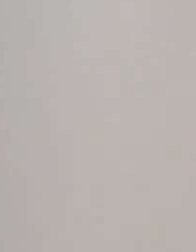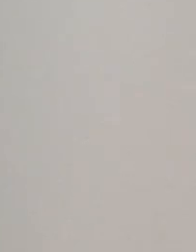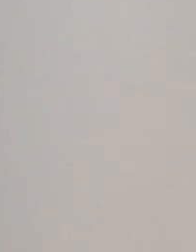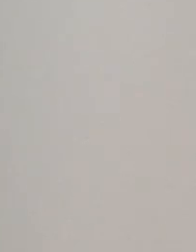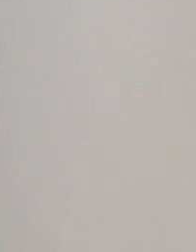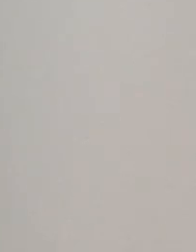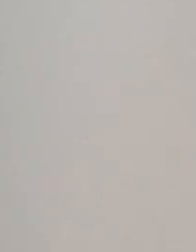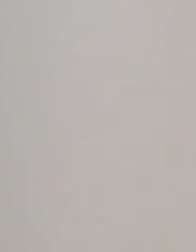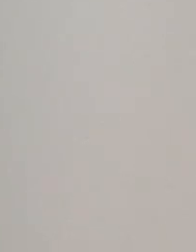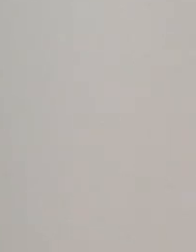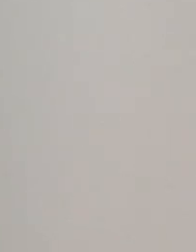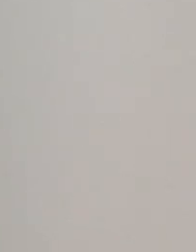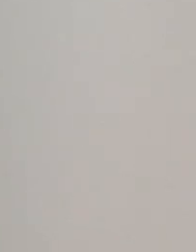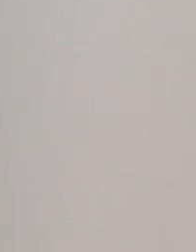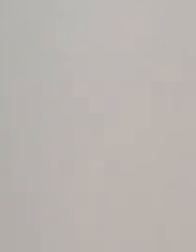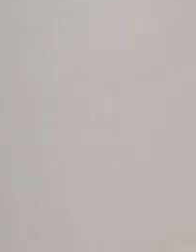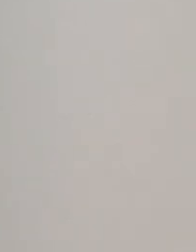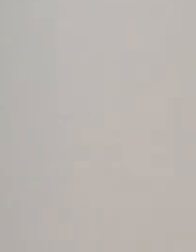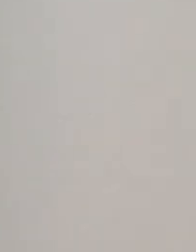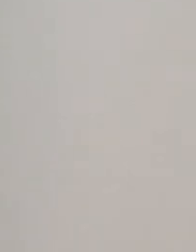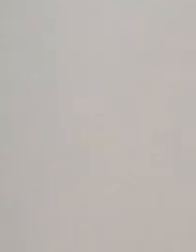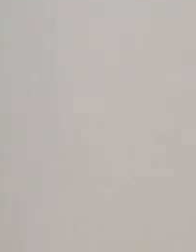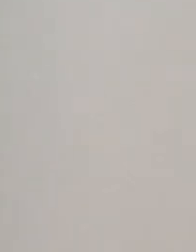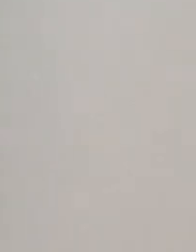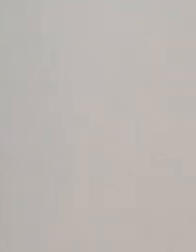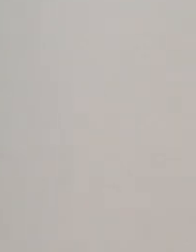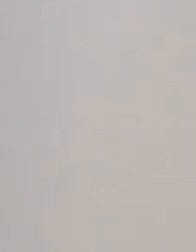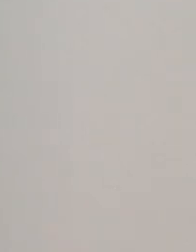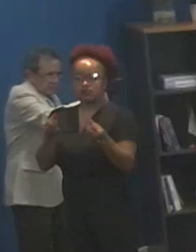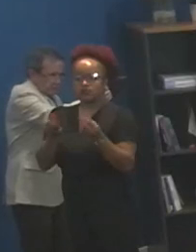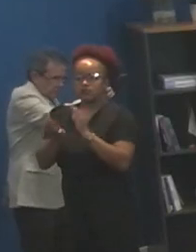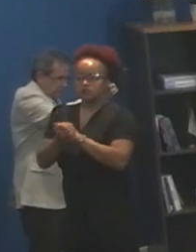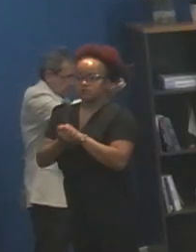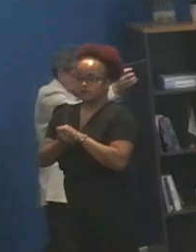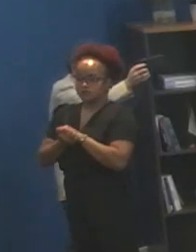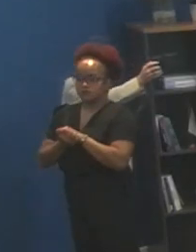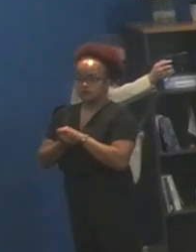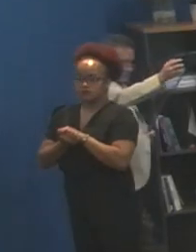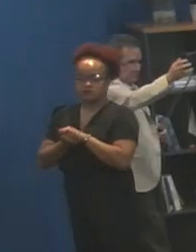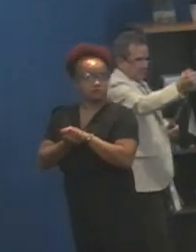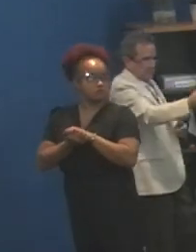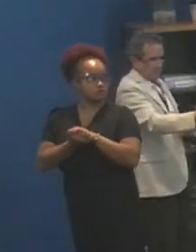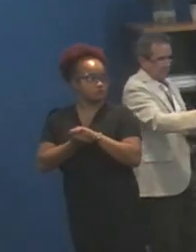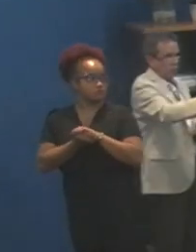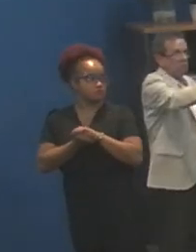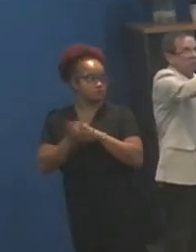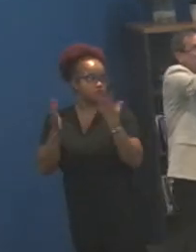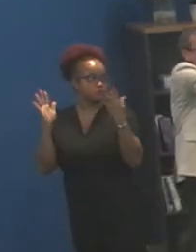deficientes, né? Também para a outra.